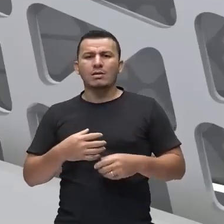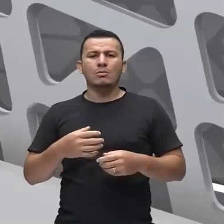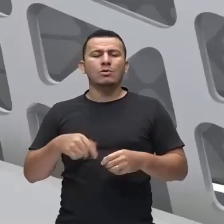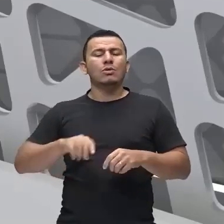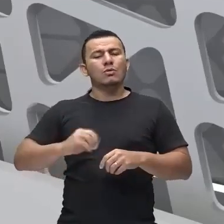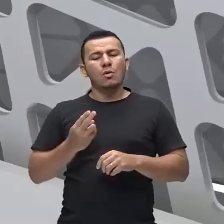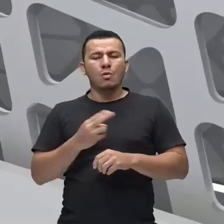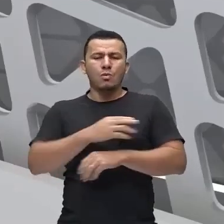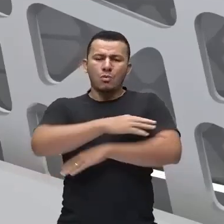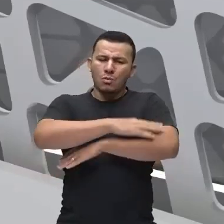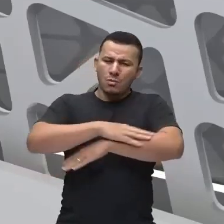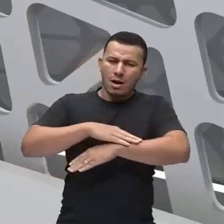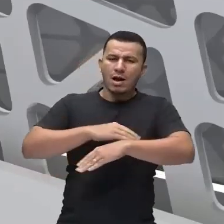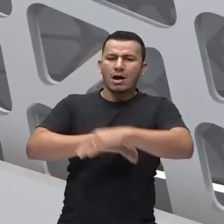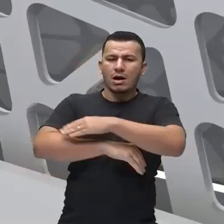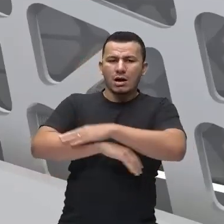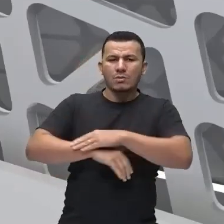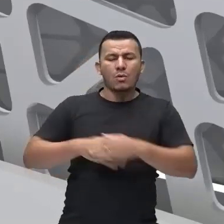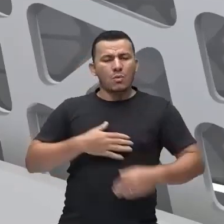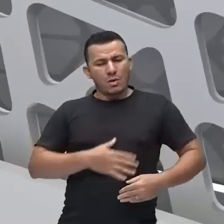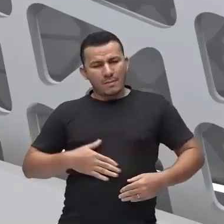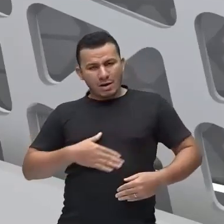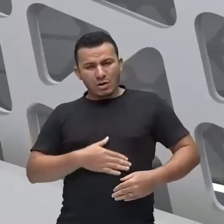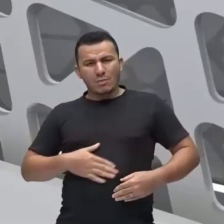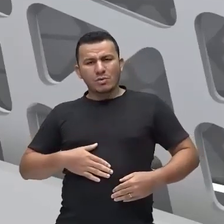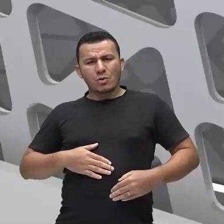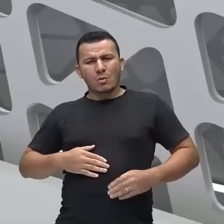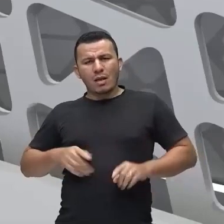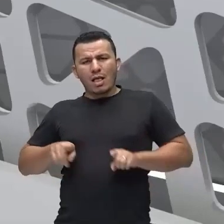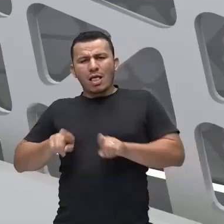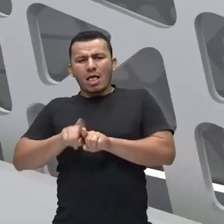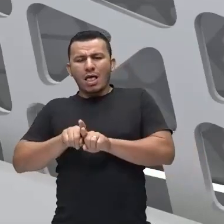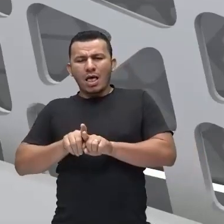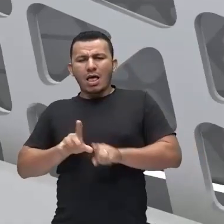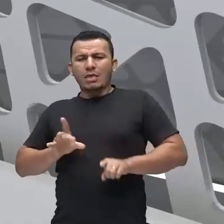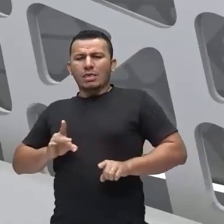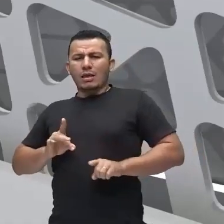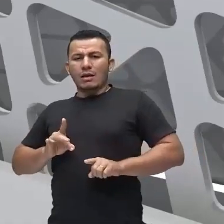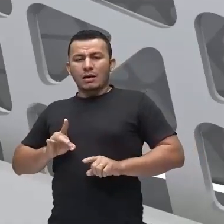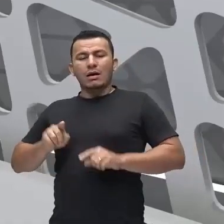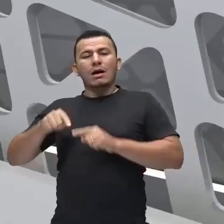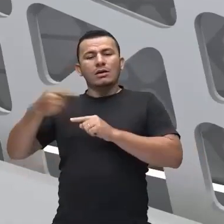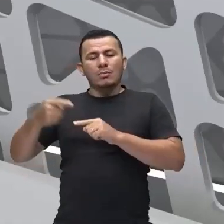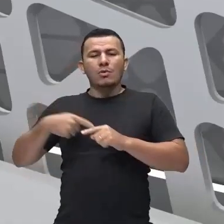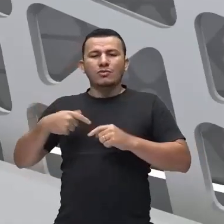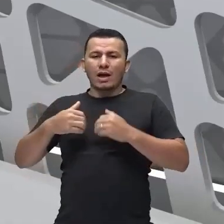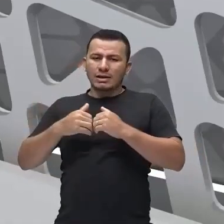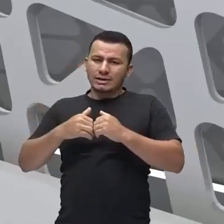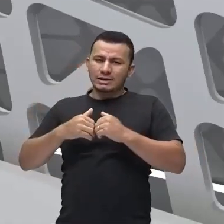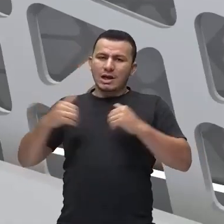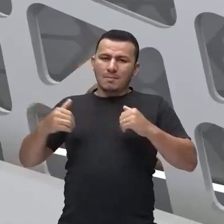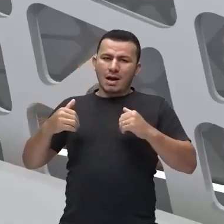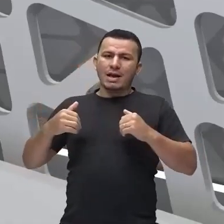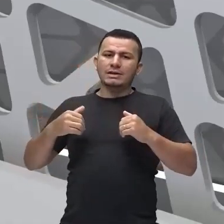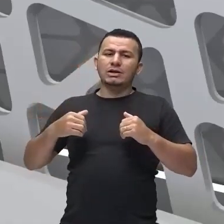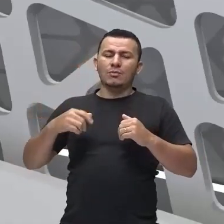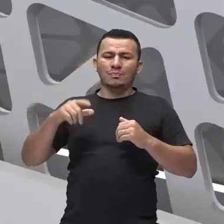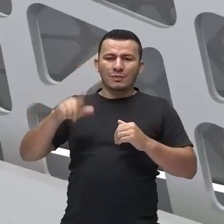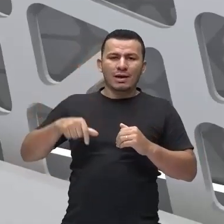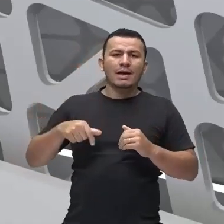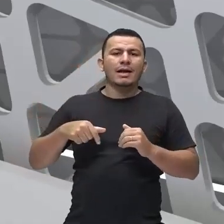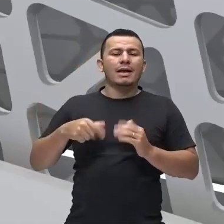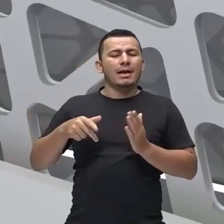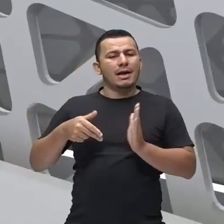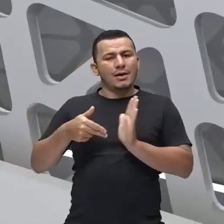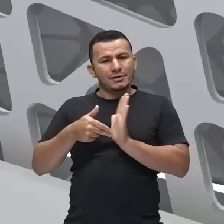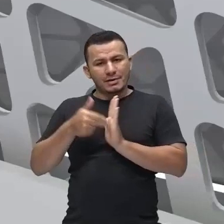dos membros ou a parte aqui do abdômen, e aí ocorre a separação. É um procedimento bem